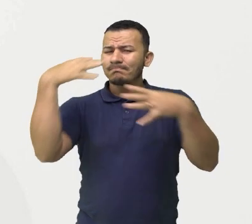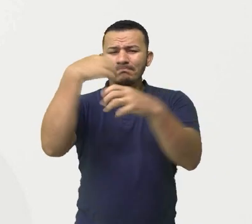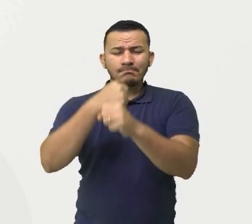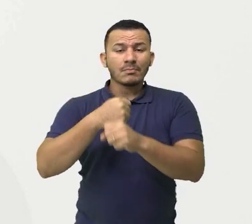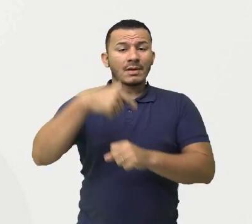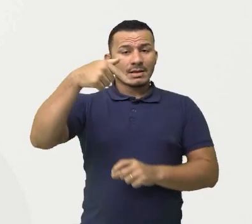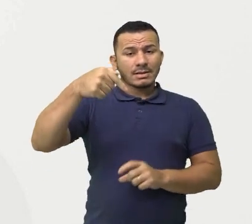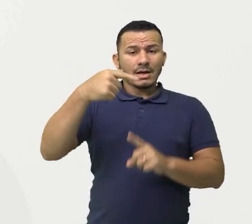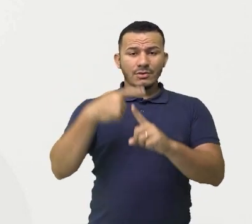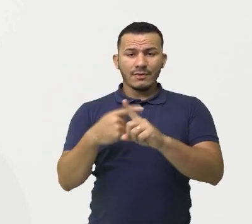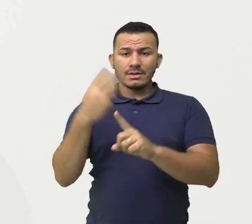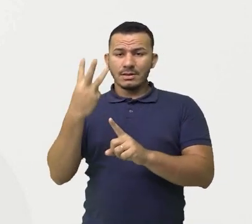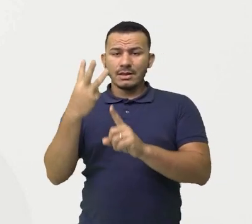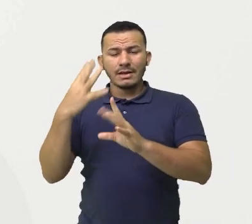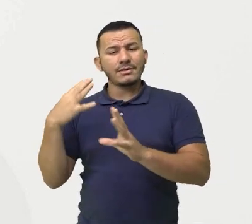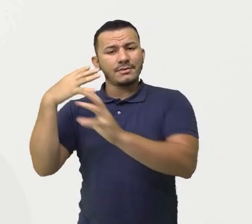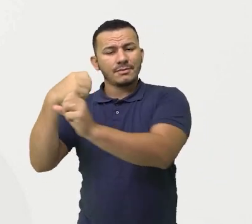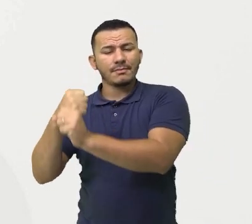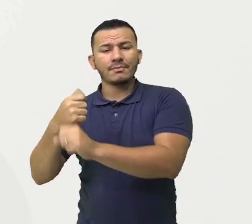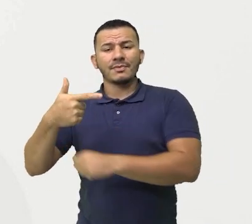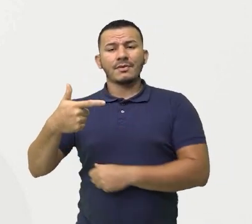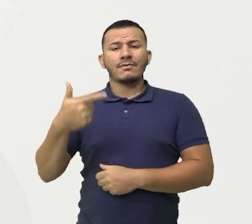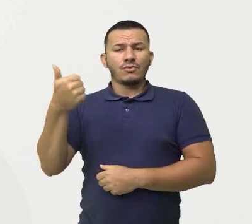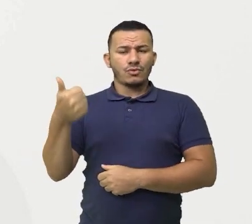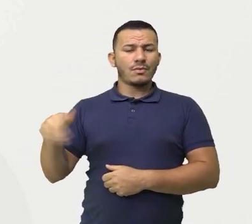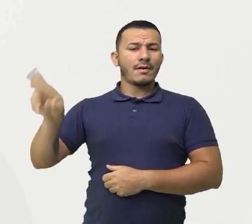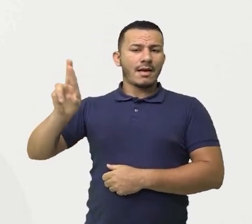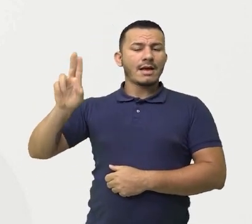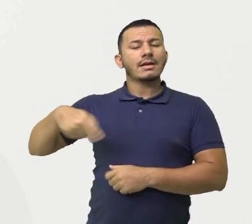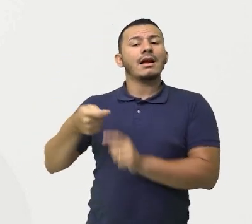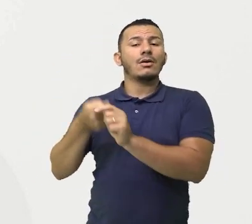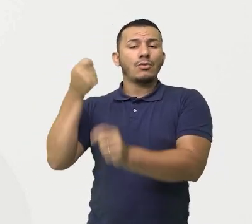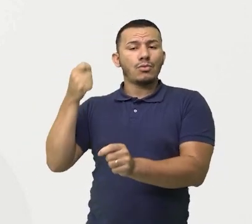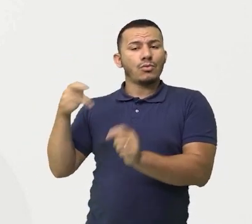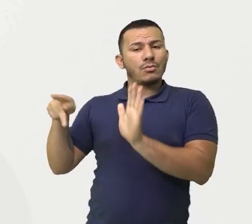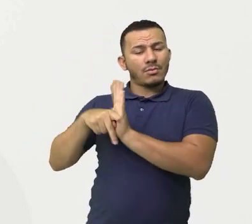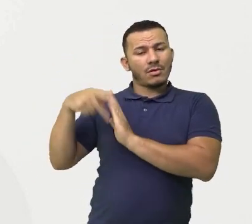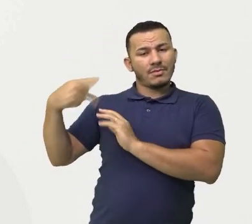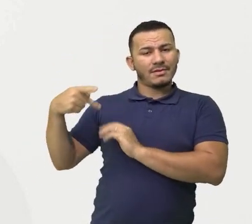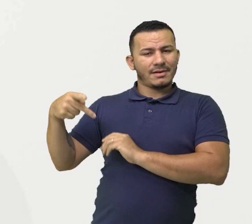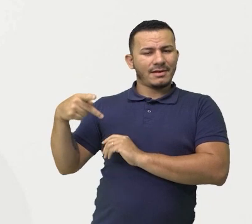vezes R$ 3,00, que é igual a R$ 21,00. Esse aqui, ó, R$ 21,00 é o lucro obtido